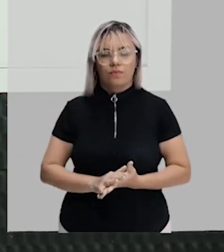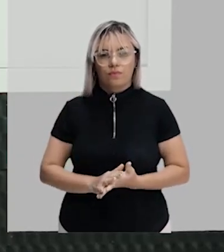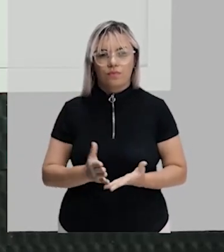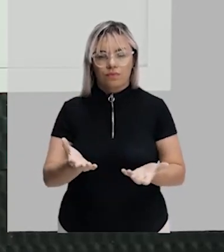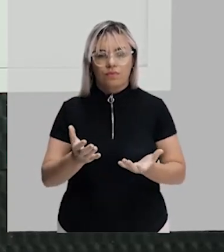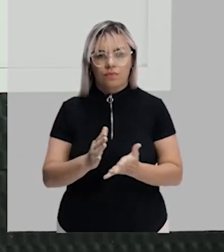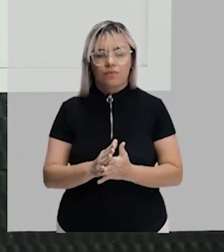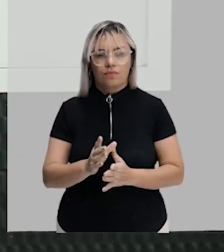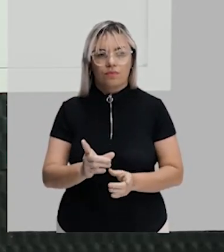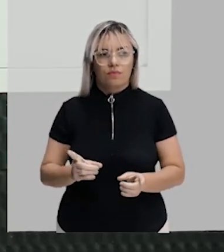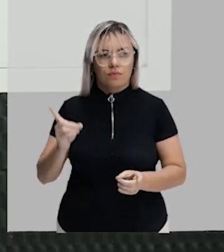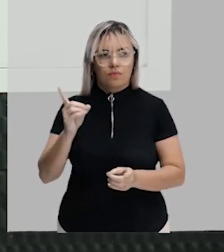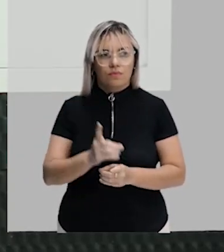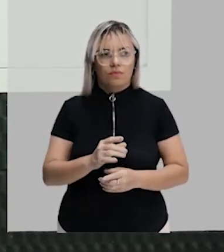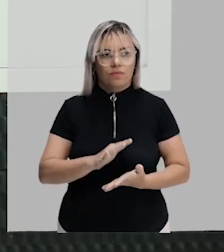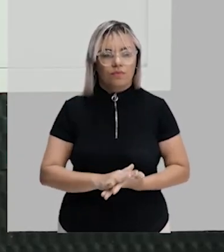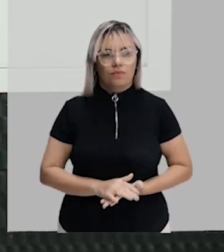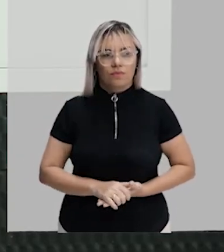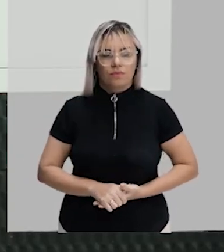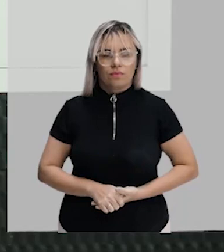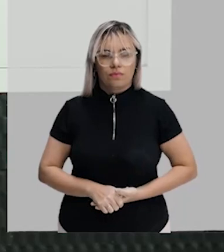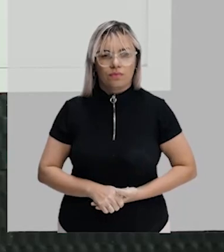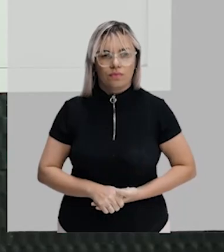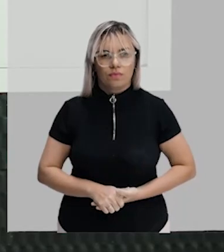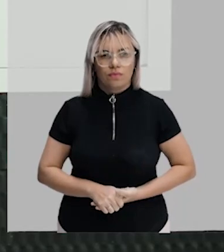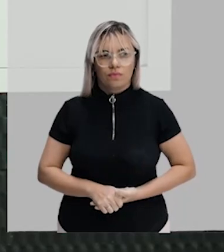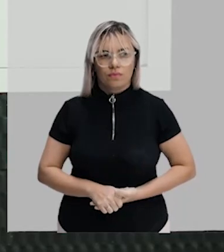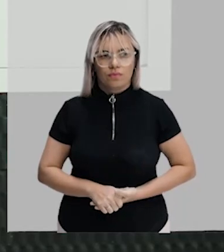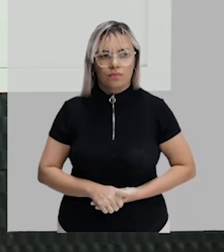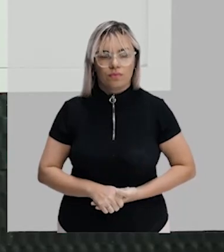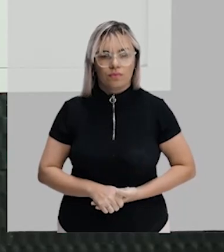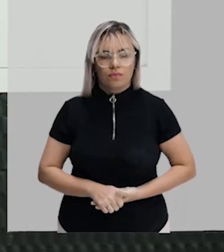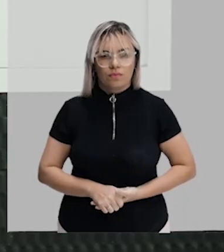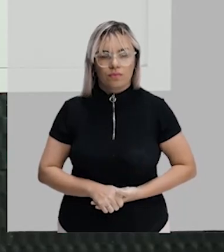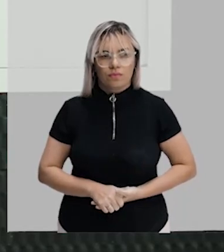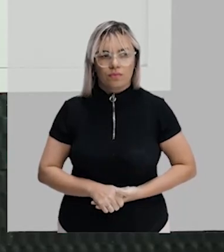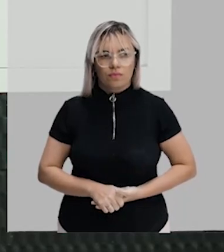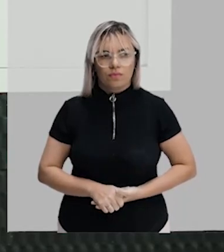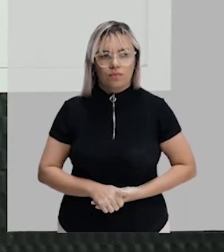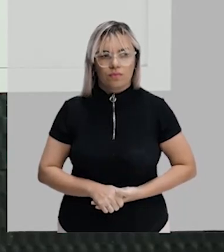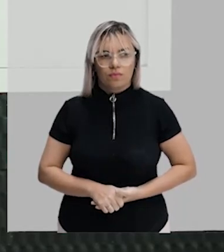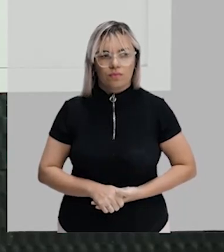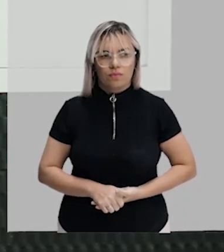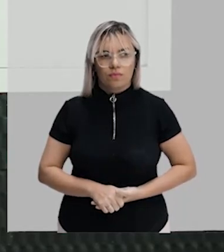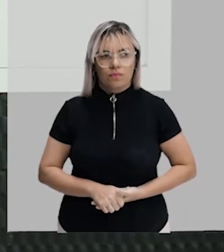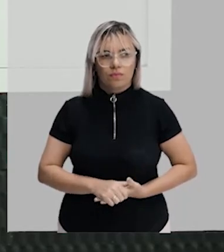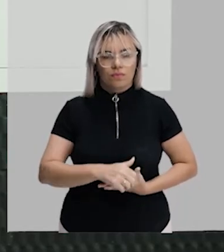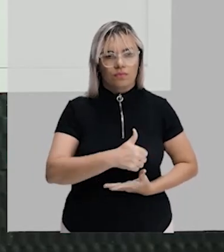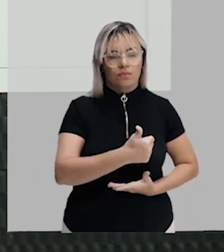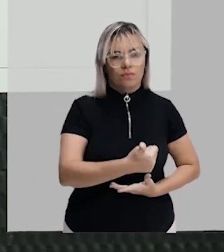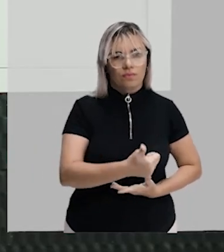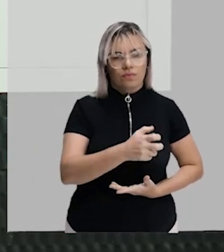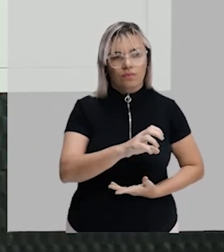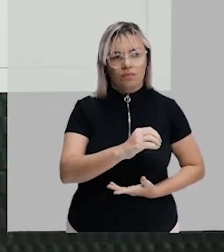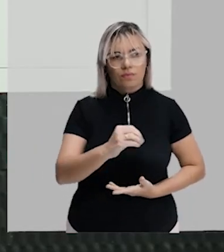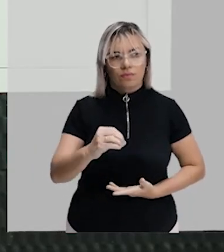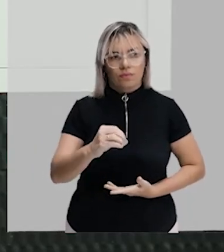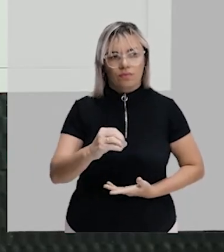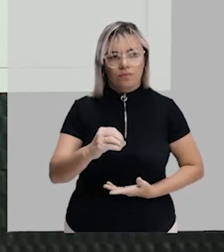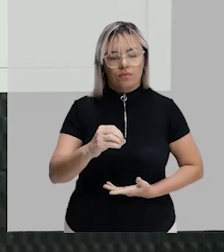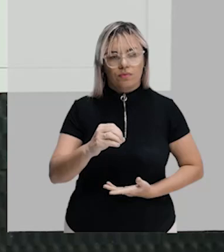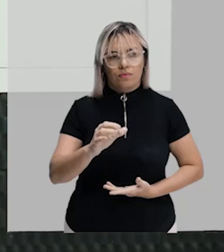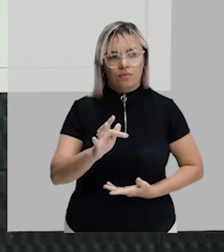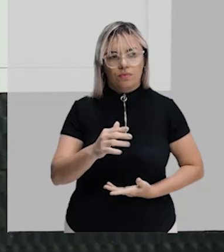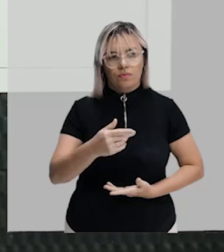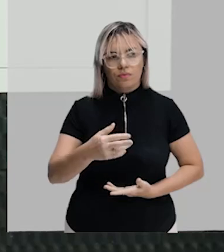descobrir. Então, 1.500 foi multiplicado pelo fator F. Isso